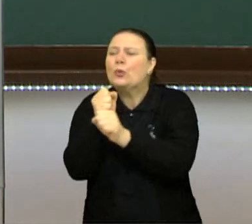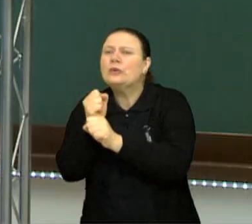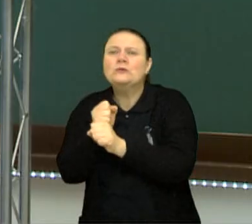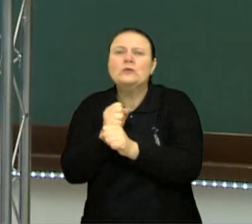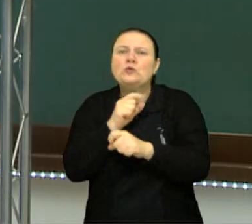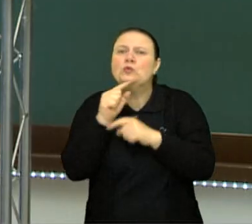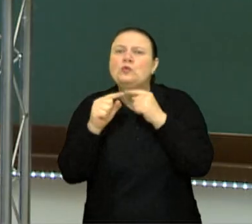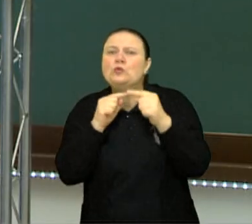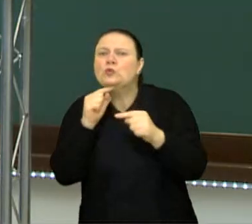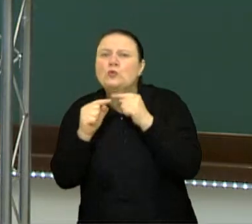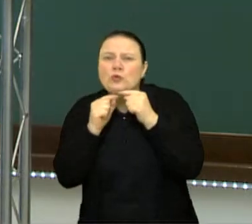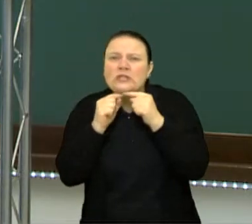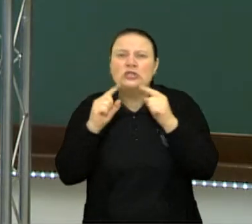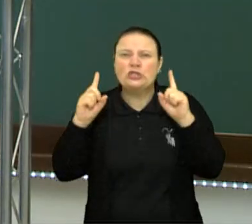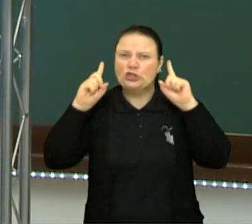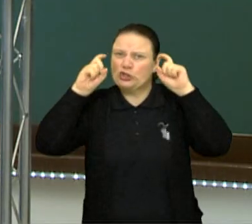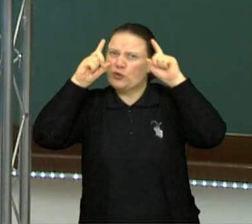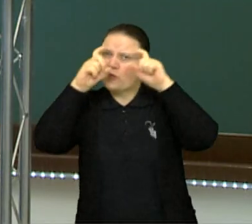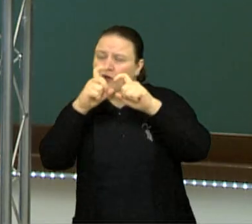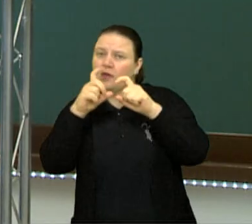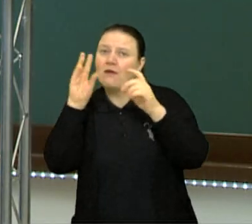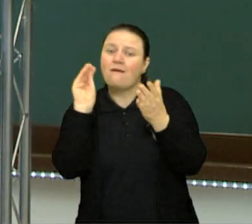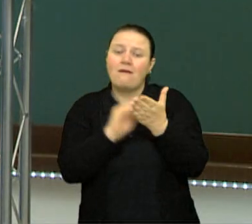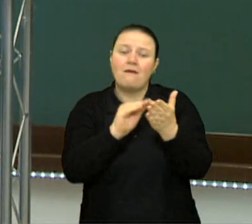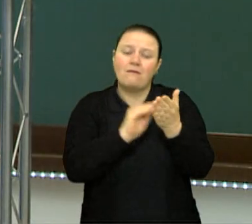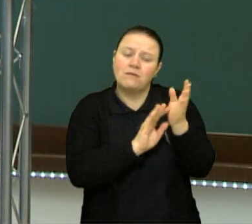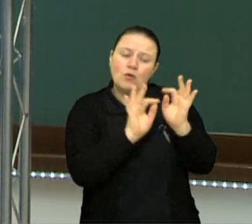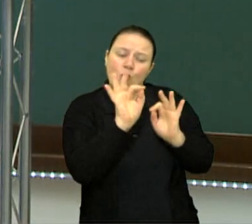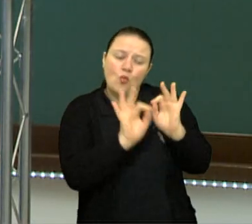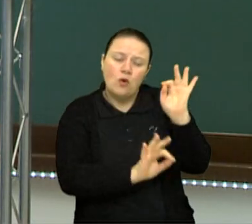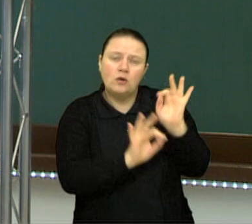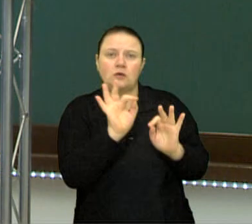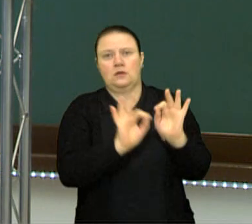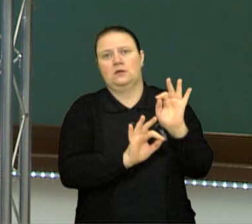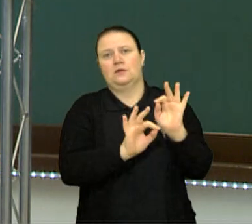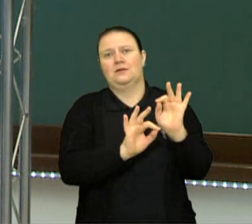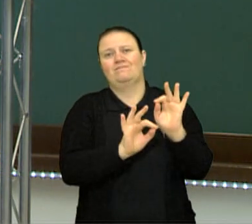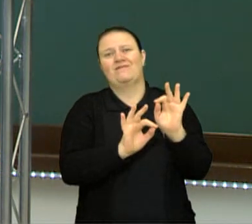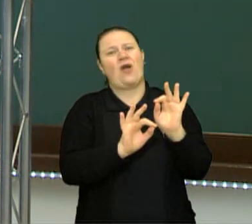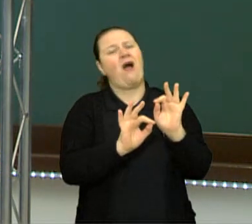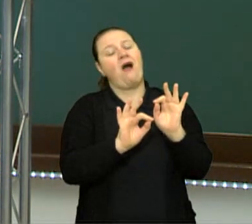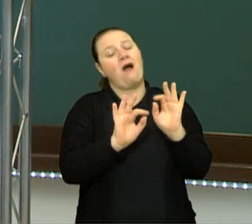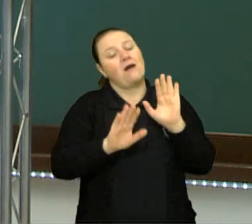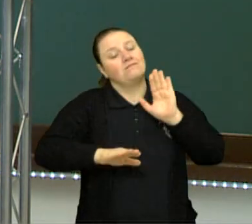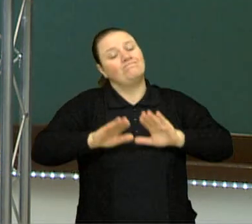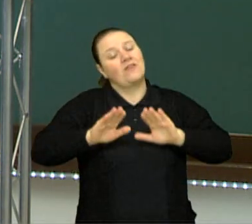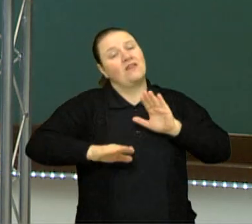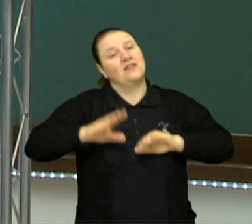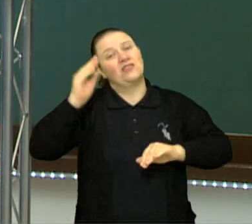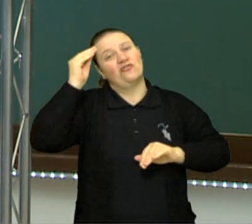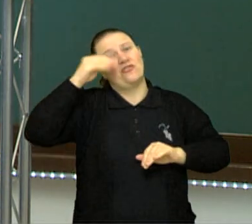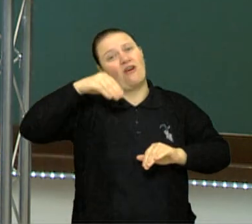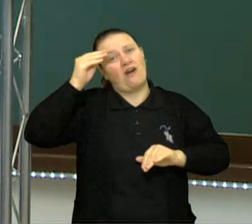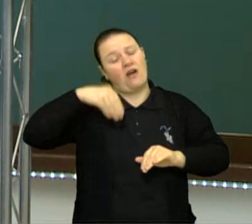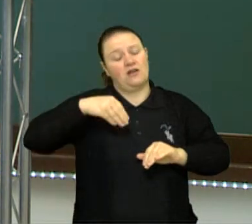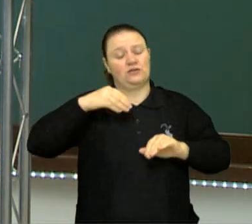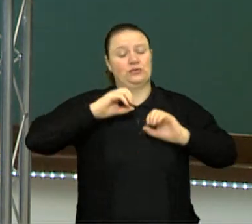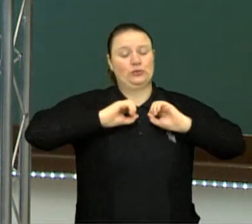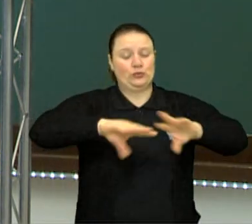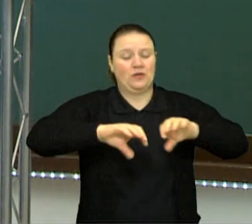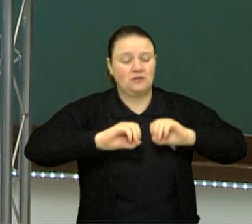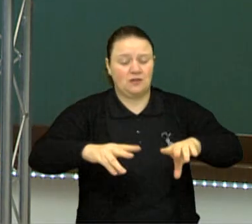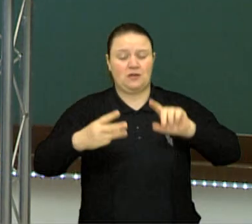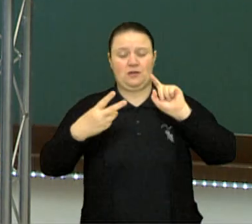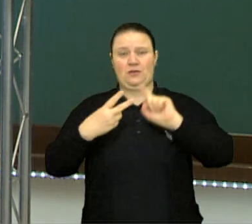solidificar, não consegue se organizar e, por consequência, estabelecem fragilidades de acesso à educação, à